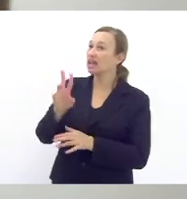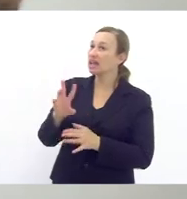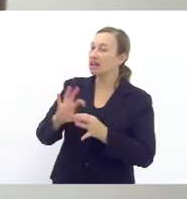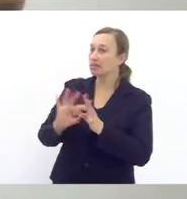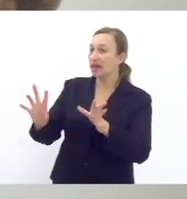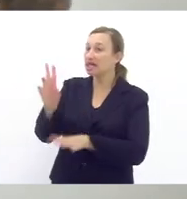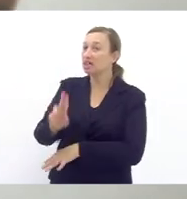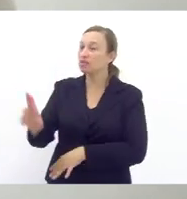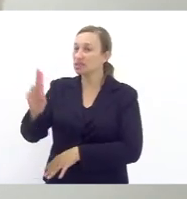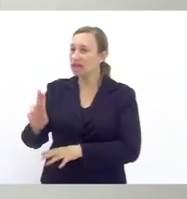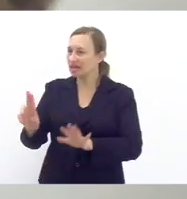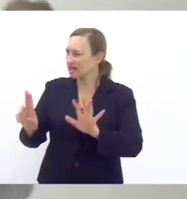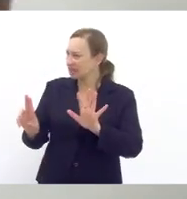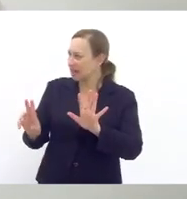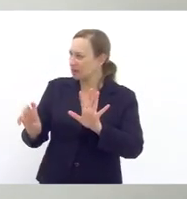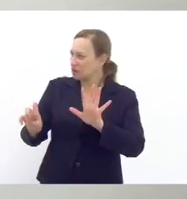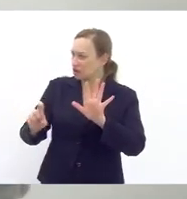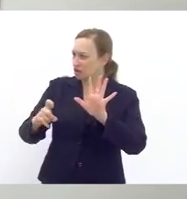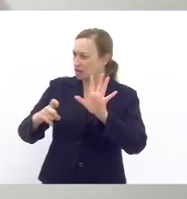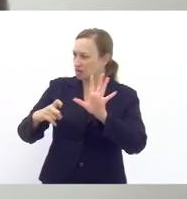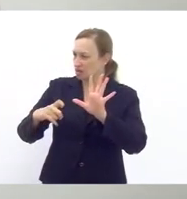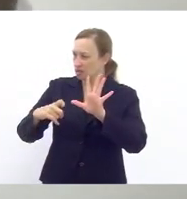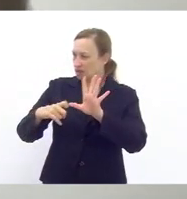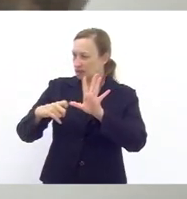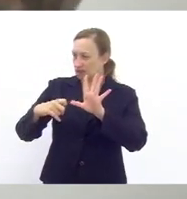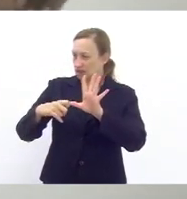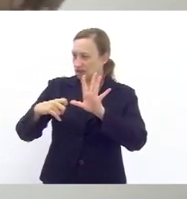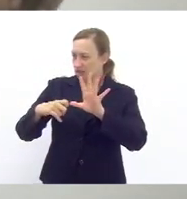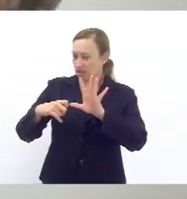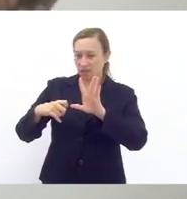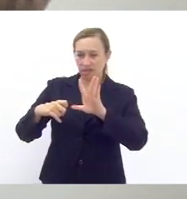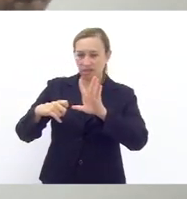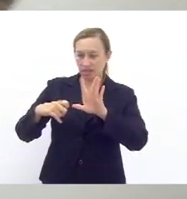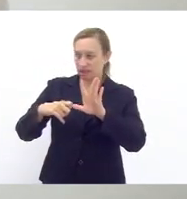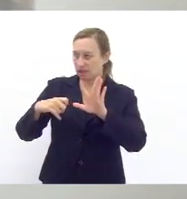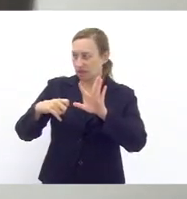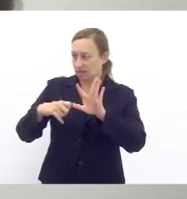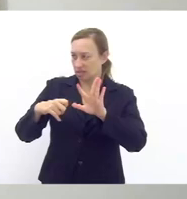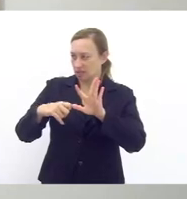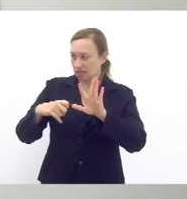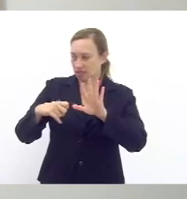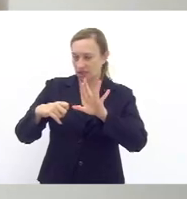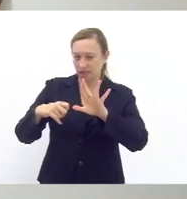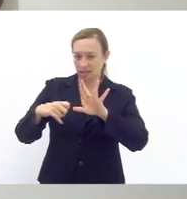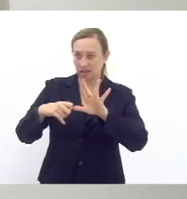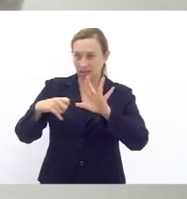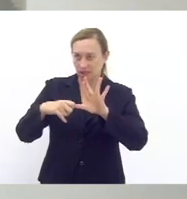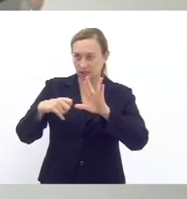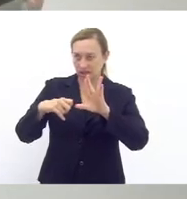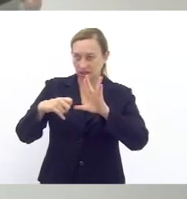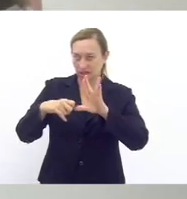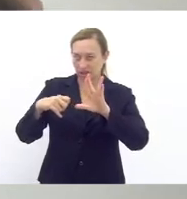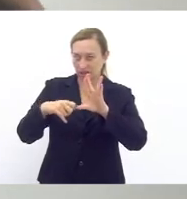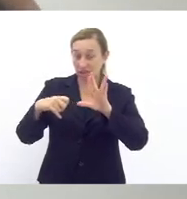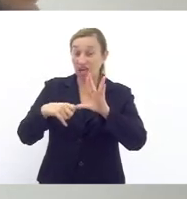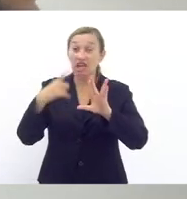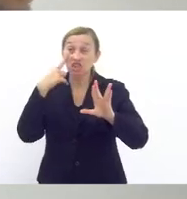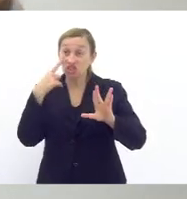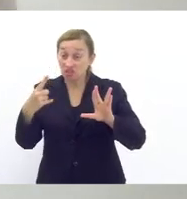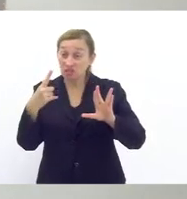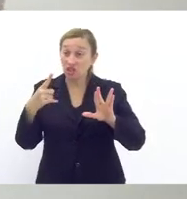tá autorizado assim utilizar drogas com tranquilidade e que a gente olha o Rock in Rio como estudo de caso